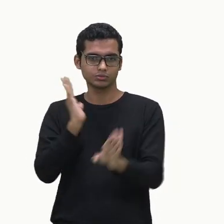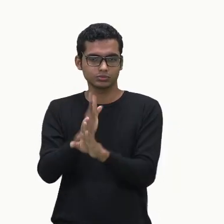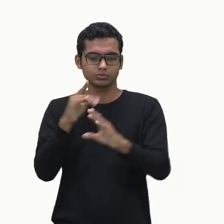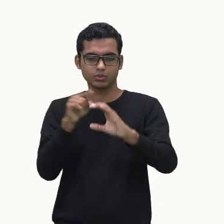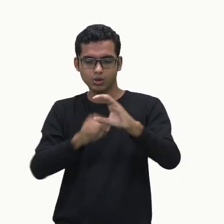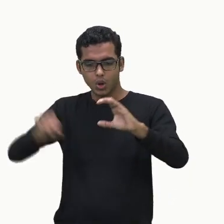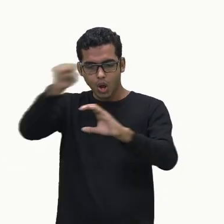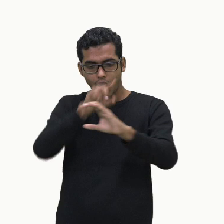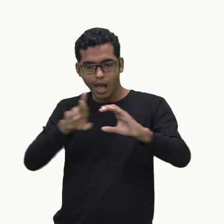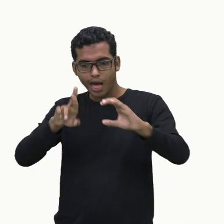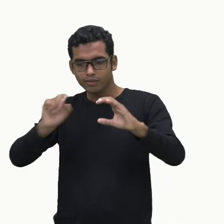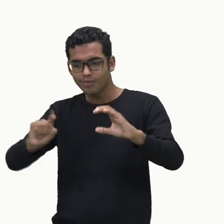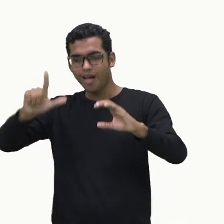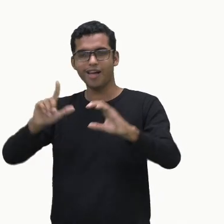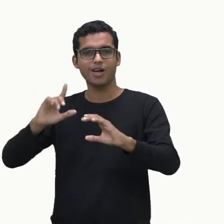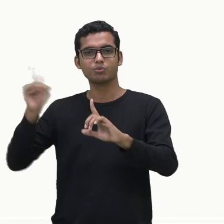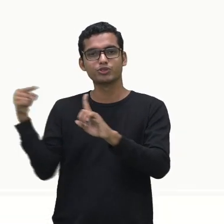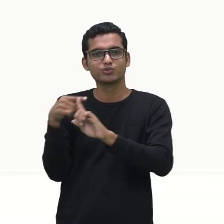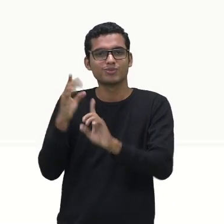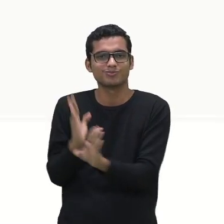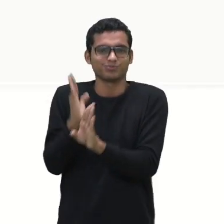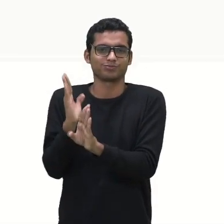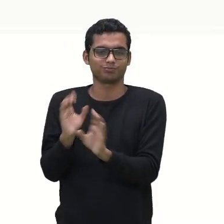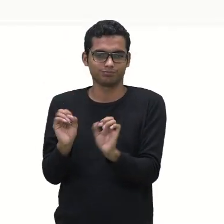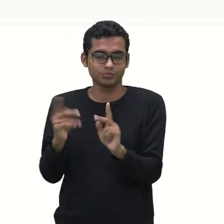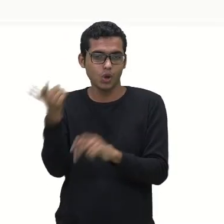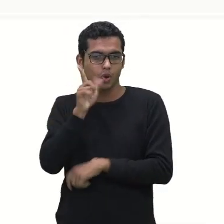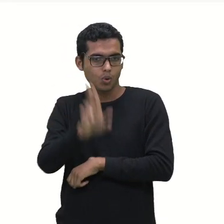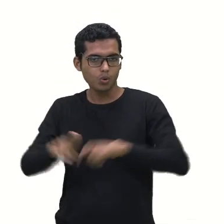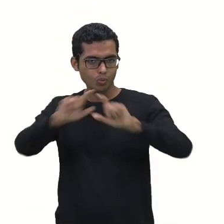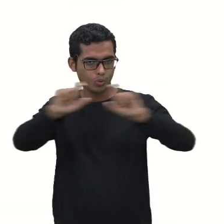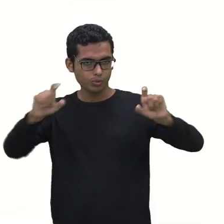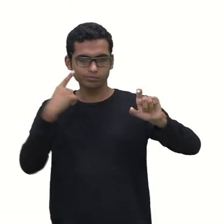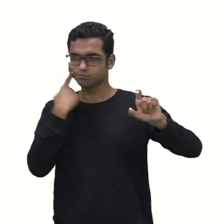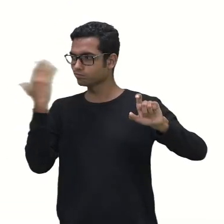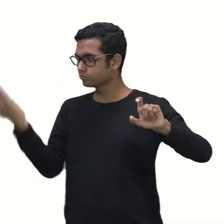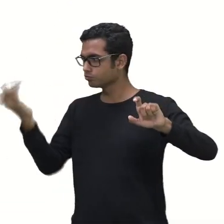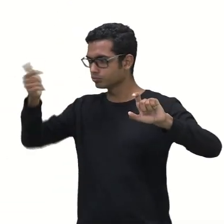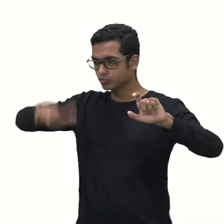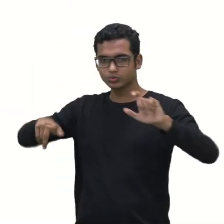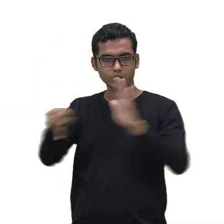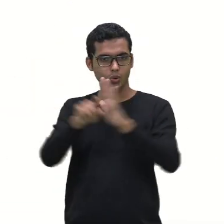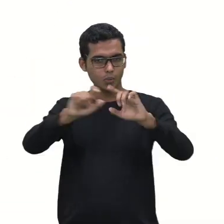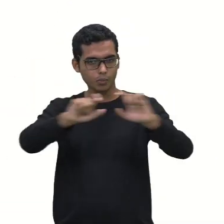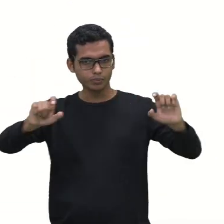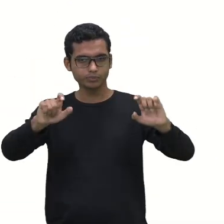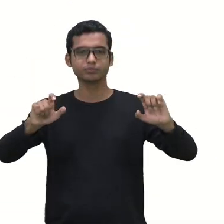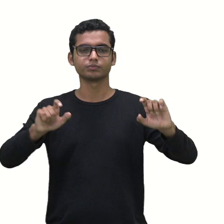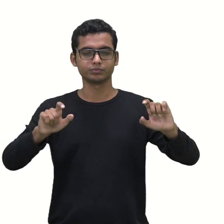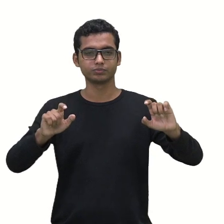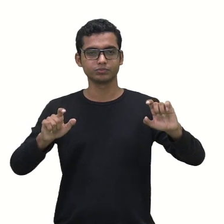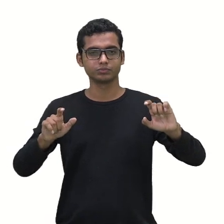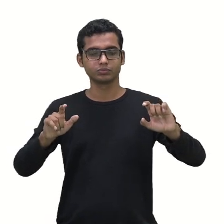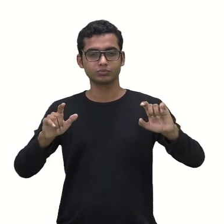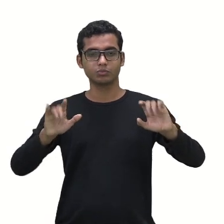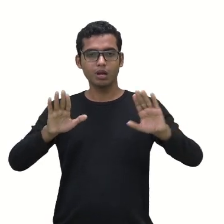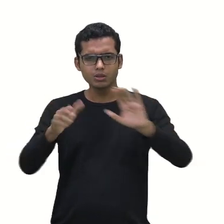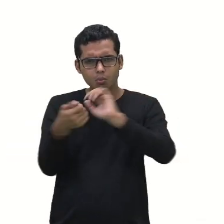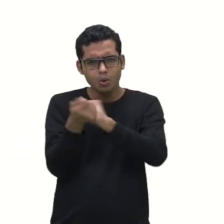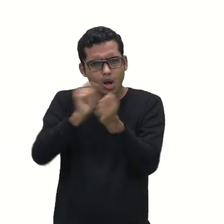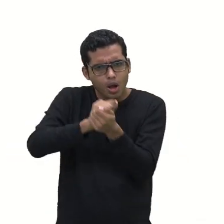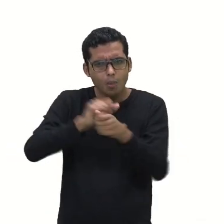raio, tá? A gente utilizou então mais uma vez a expressão, né? Dessa vez mudando